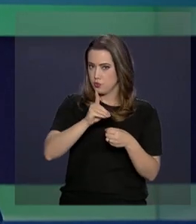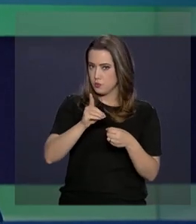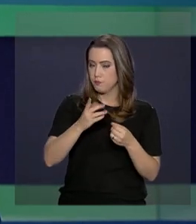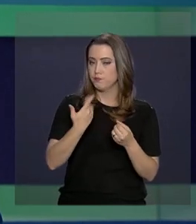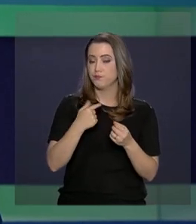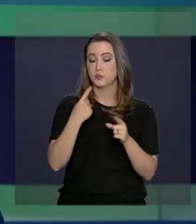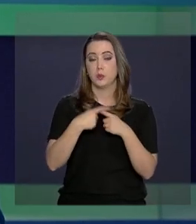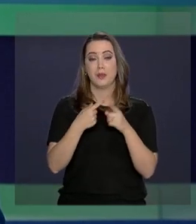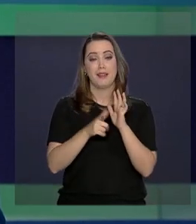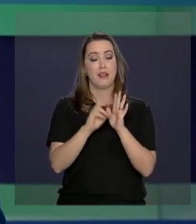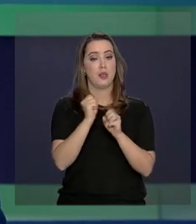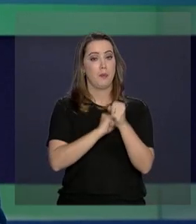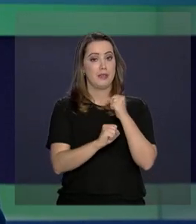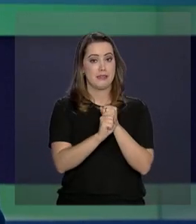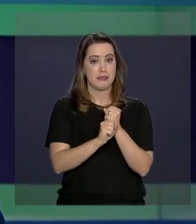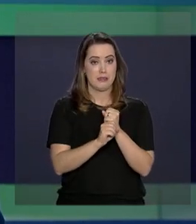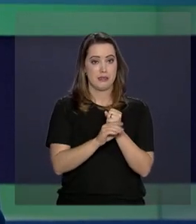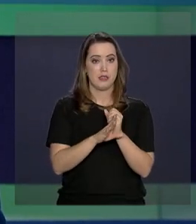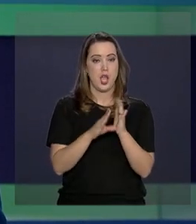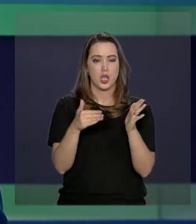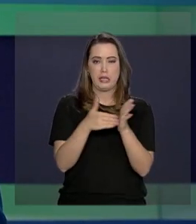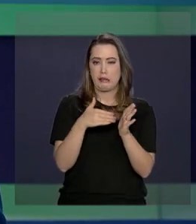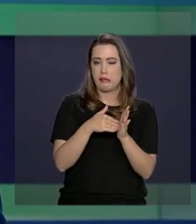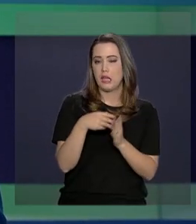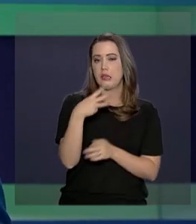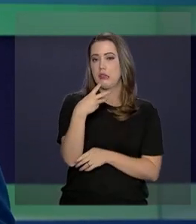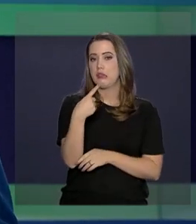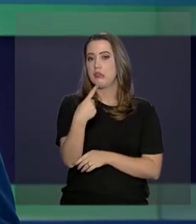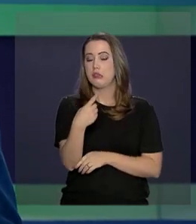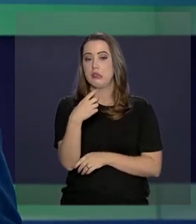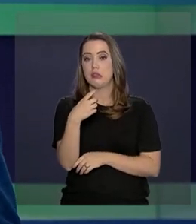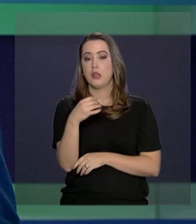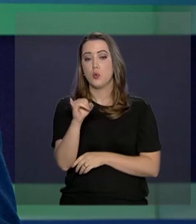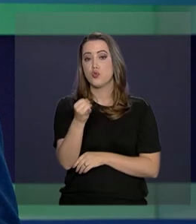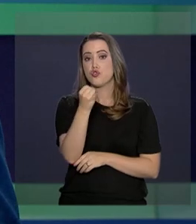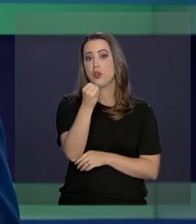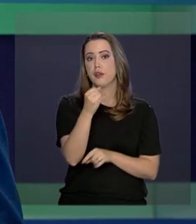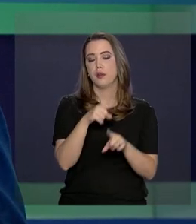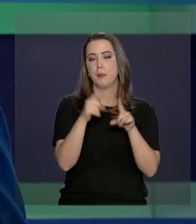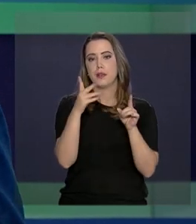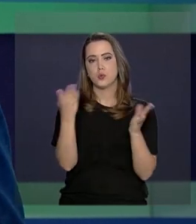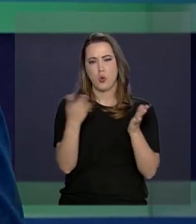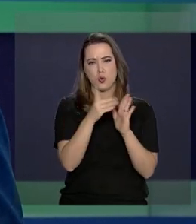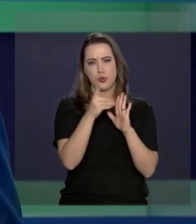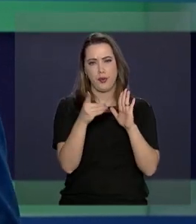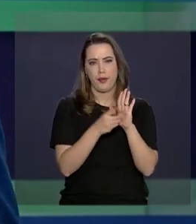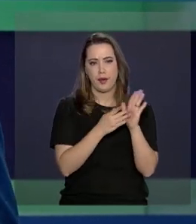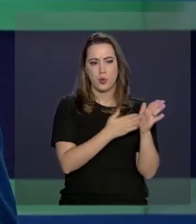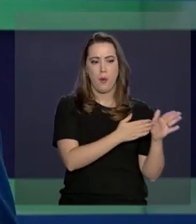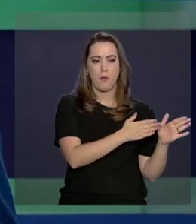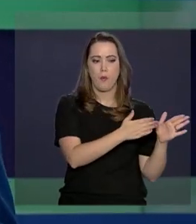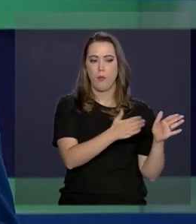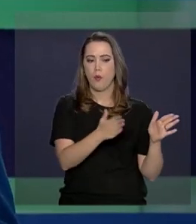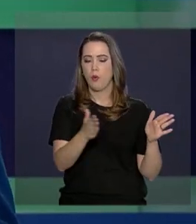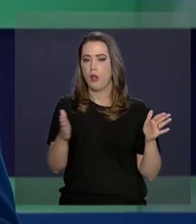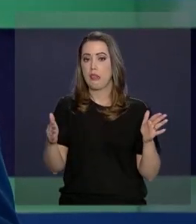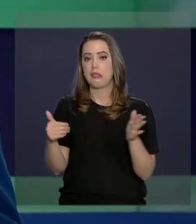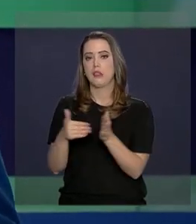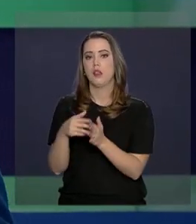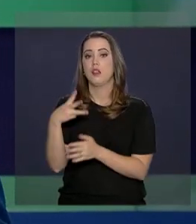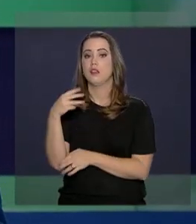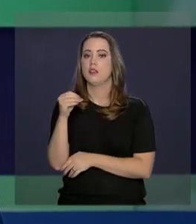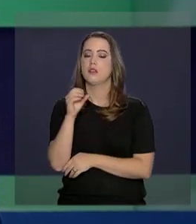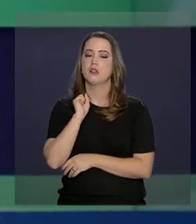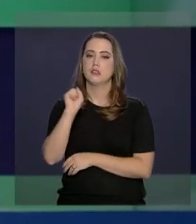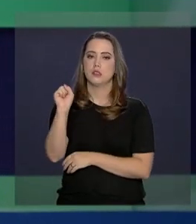passado, esse prazo encerraria na próxima quinta-feira, dia 31. Com o decreto de hoje, a data passa para 30 de abril.